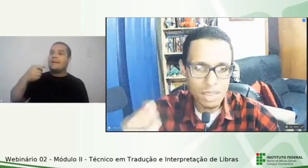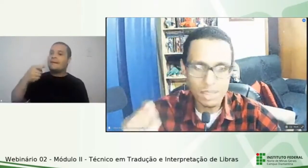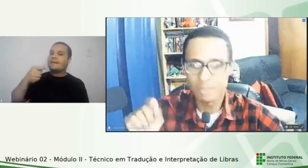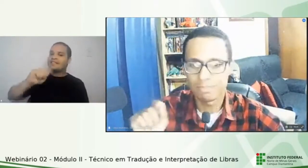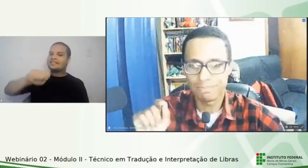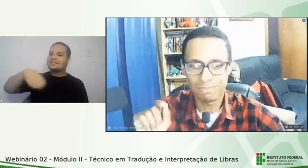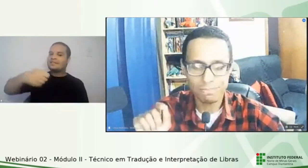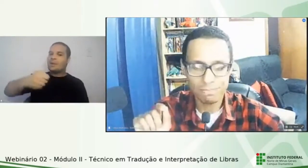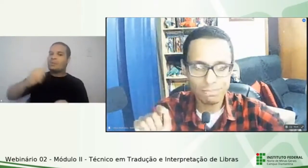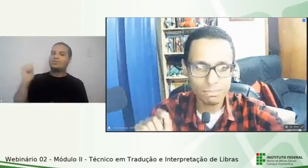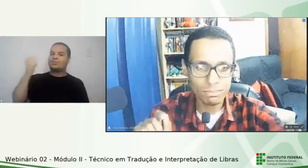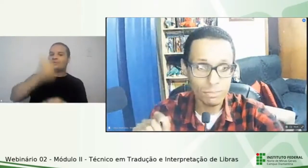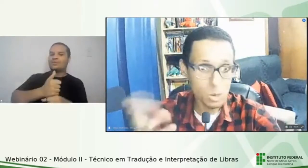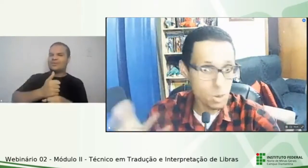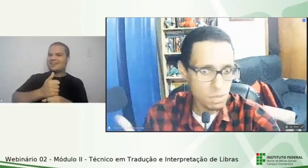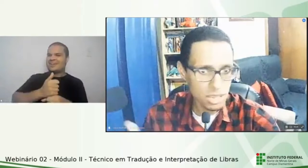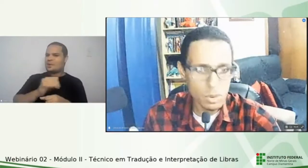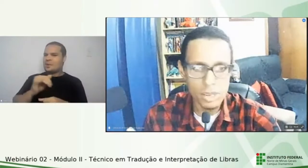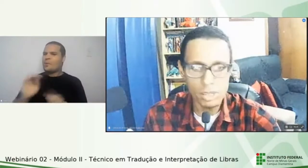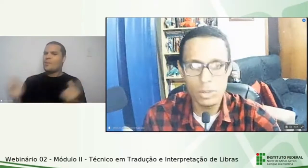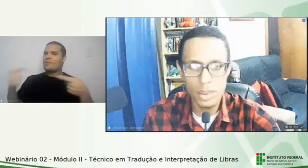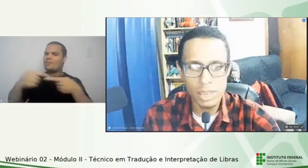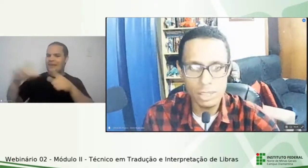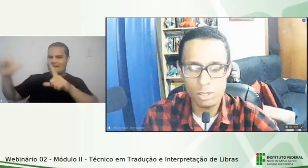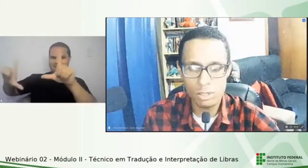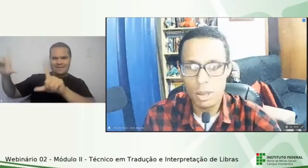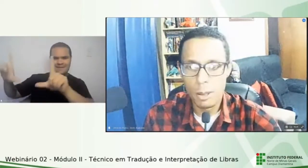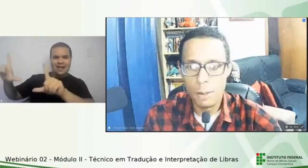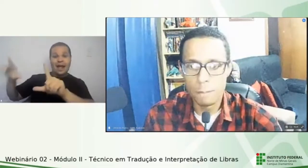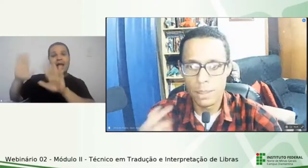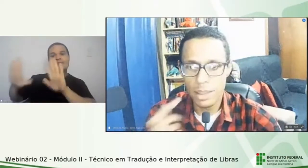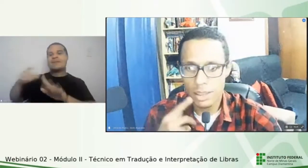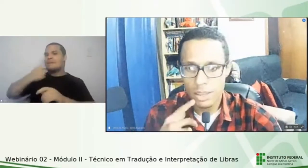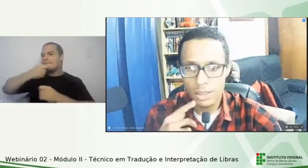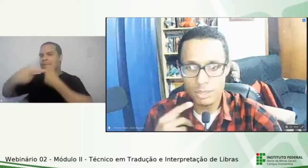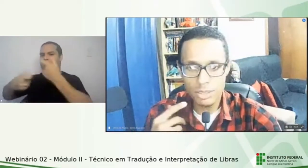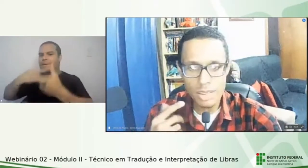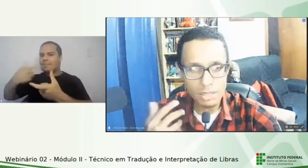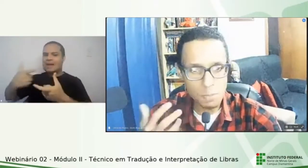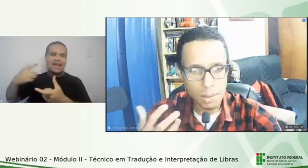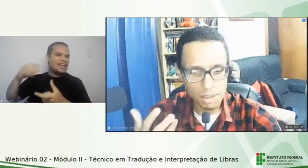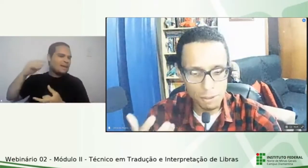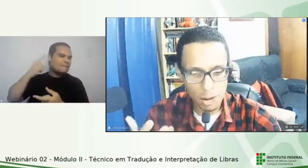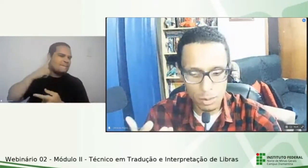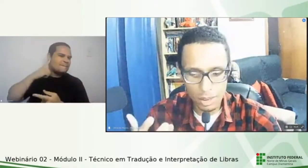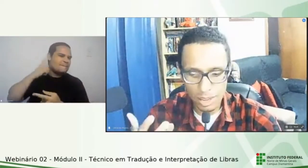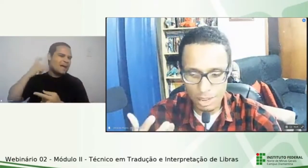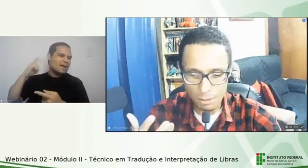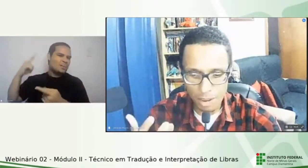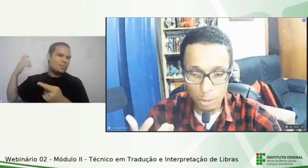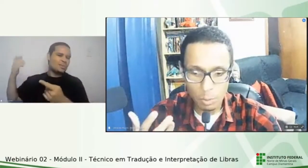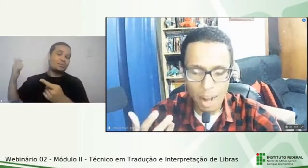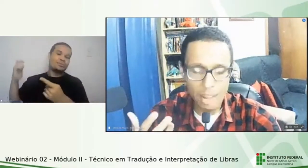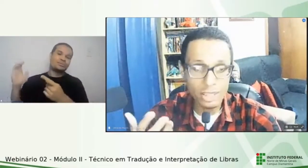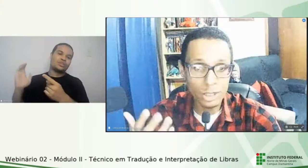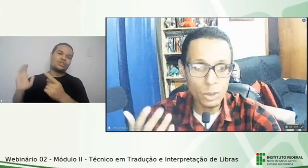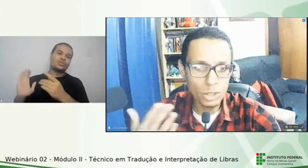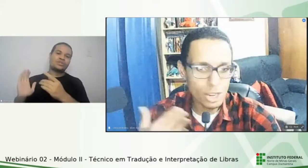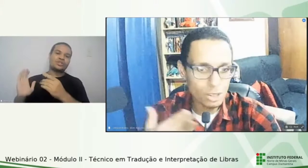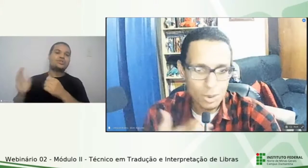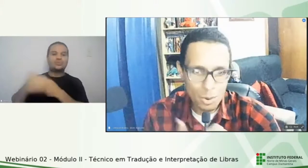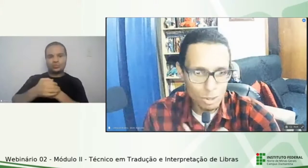pi? Então combina com ele isso, né? Se esse palavrão, ele faz parte